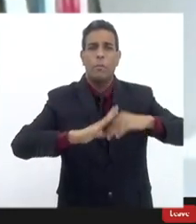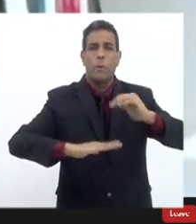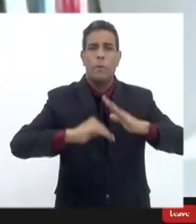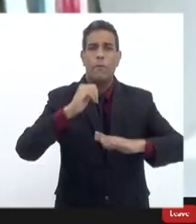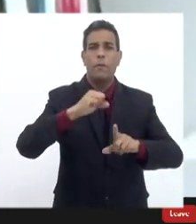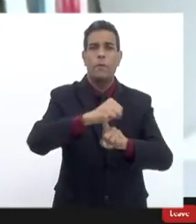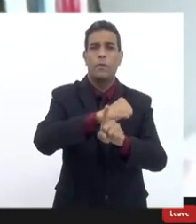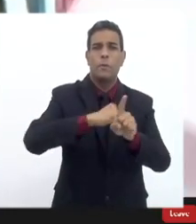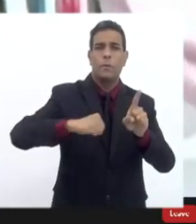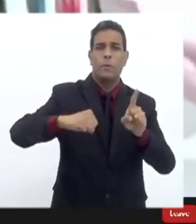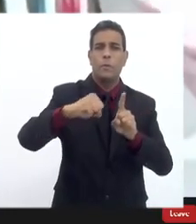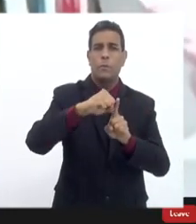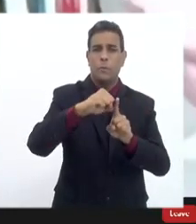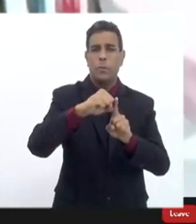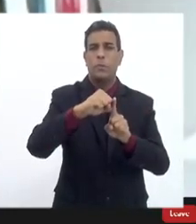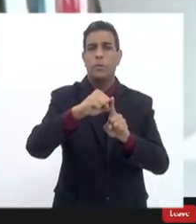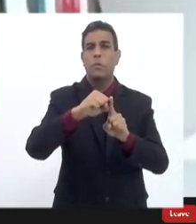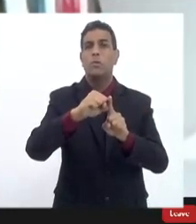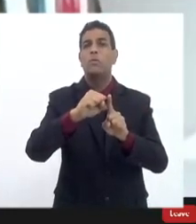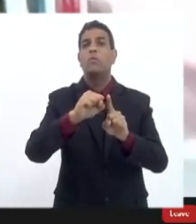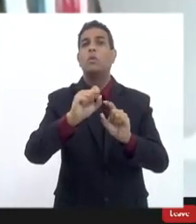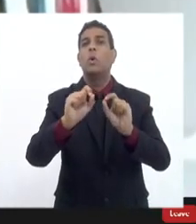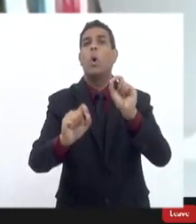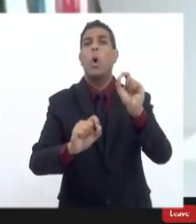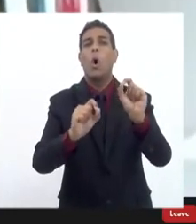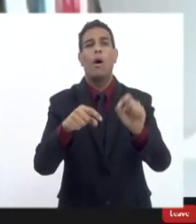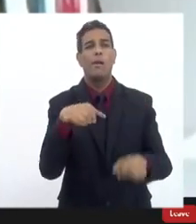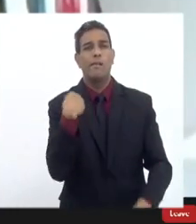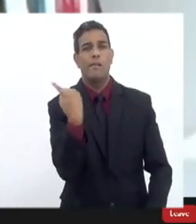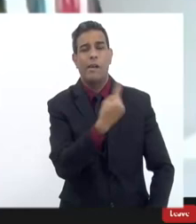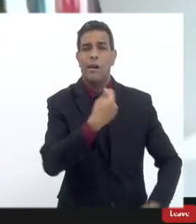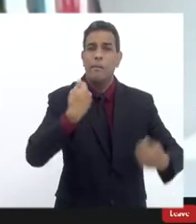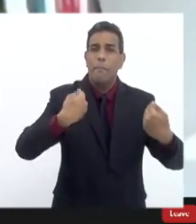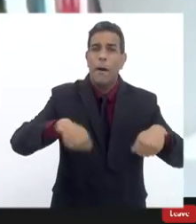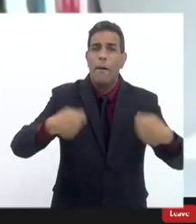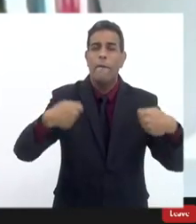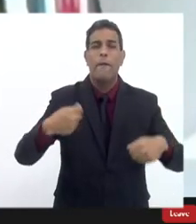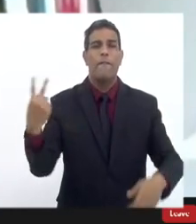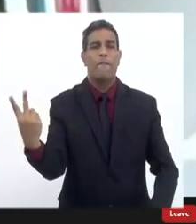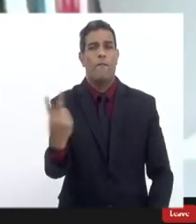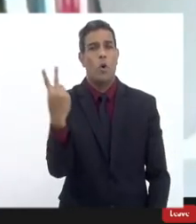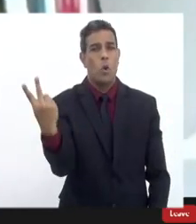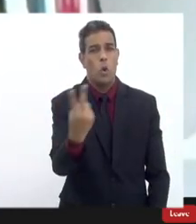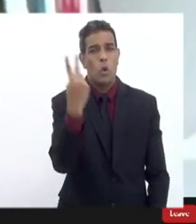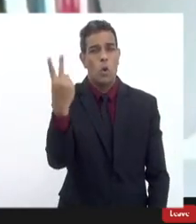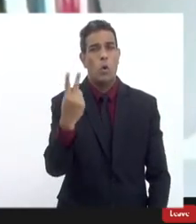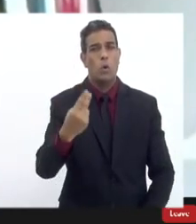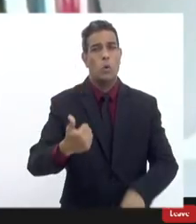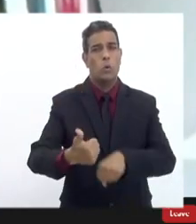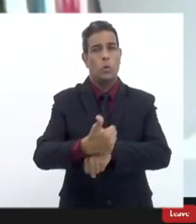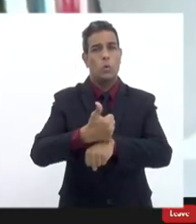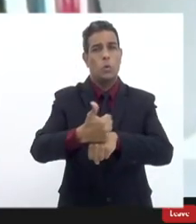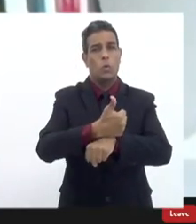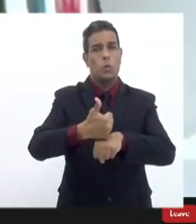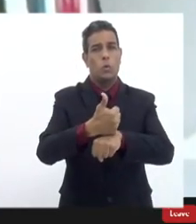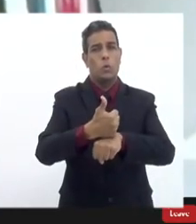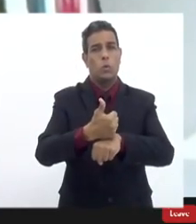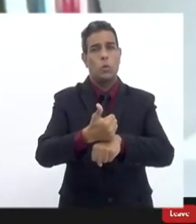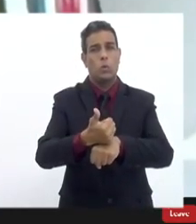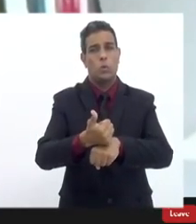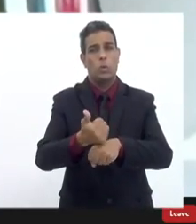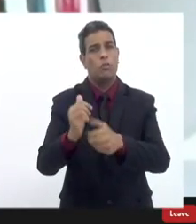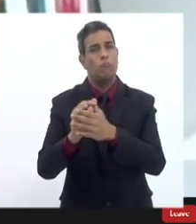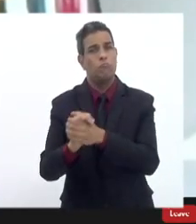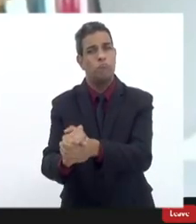social referenciada, e para isso é preciso a valorização dos profissionais de educação.